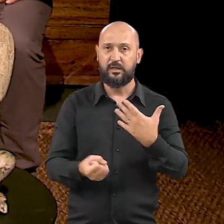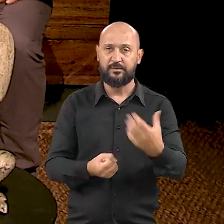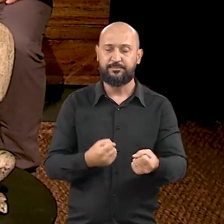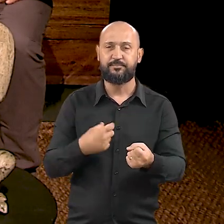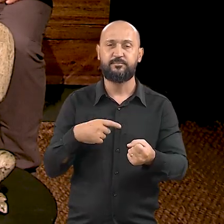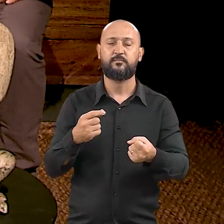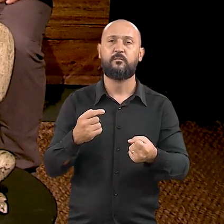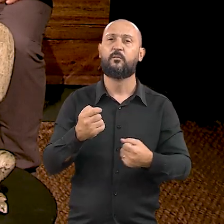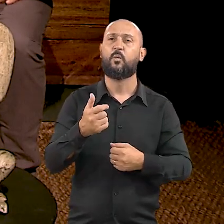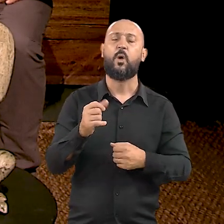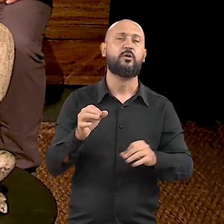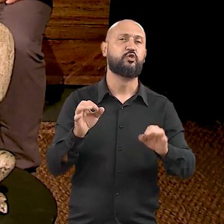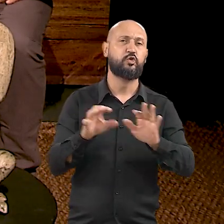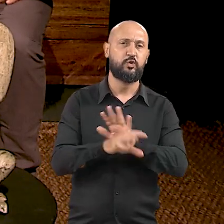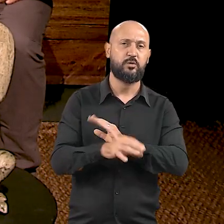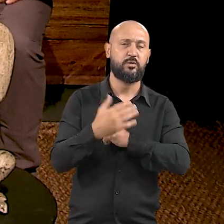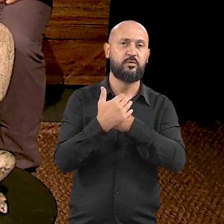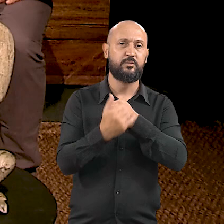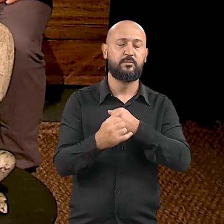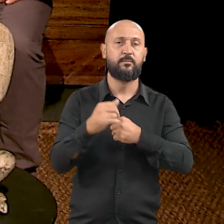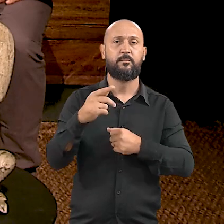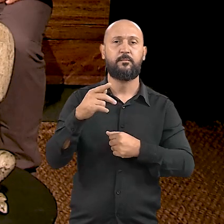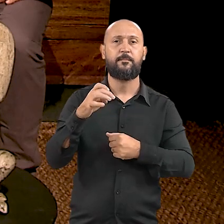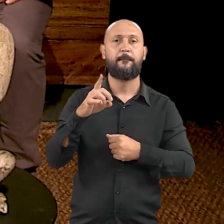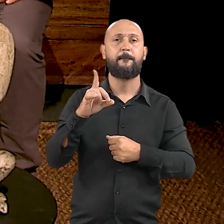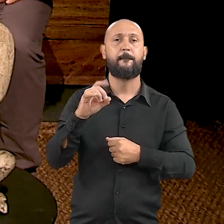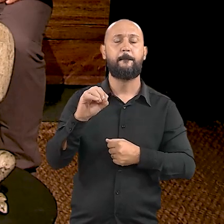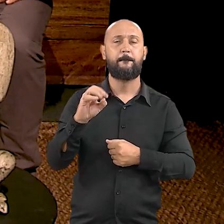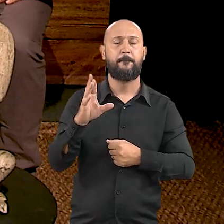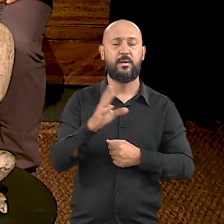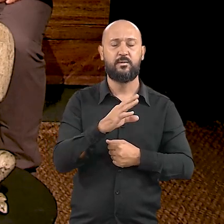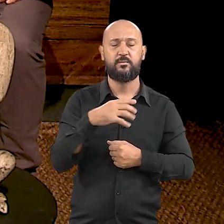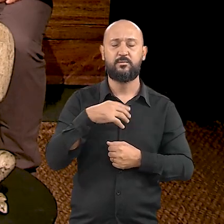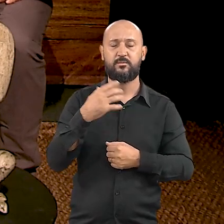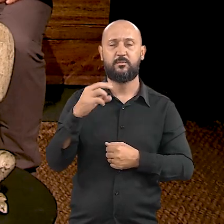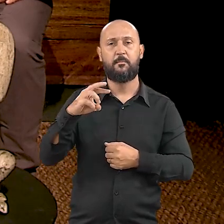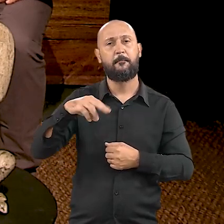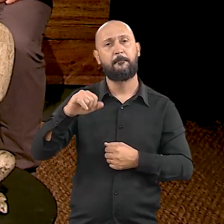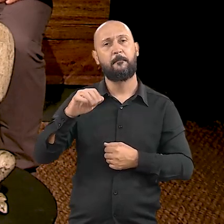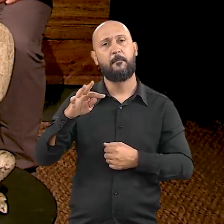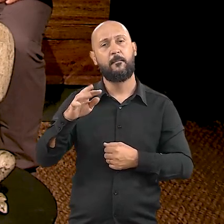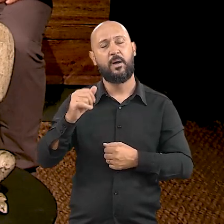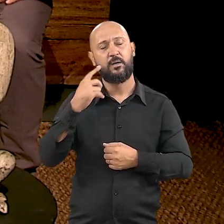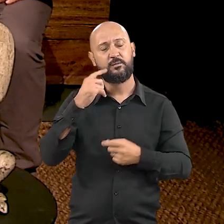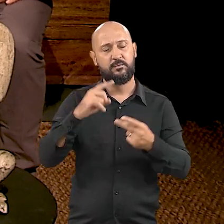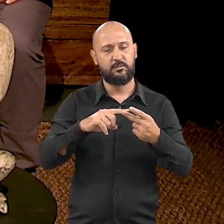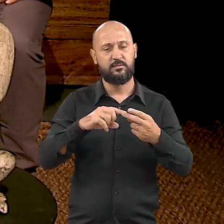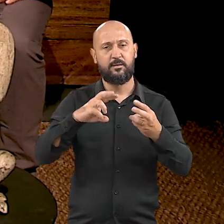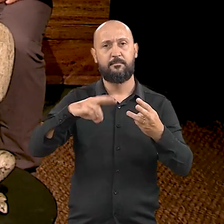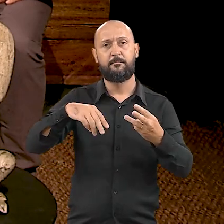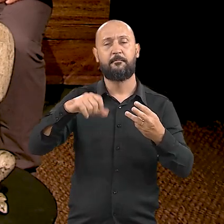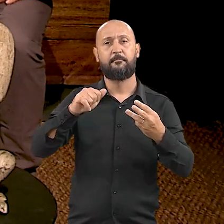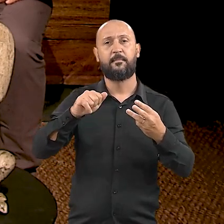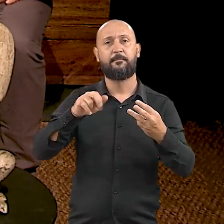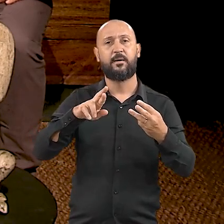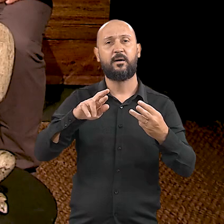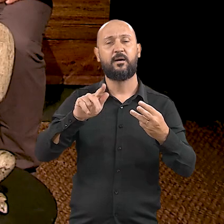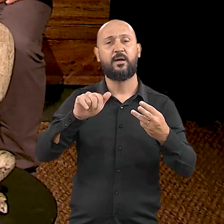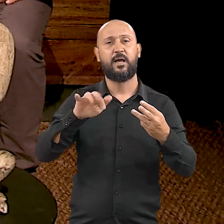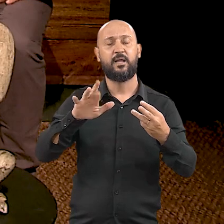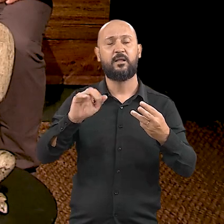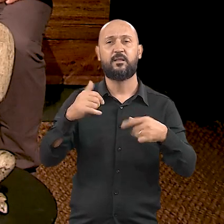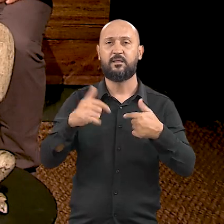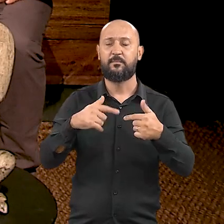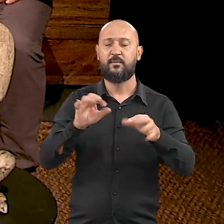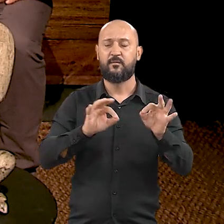adotei... Eu fiz ela quase toda, mas eu chamei o Pedro Mata de novo, o meu parceiro de sempre, e a Margarida Galeano, que naquela época